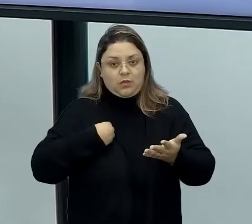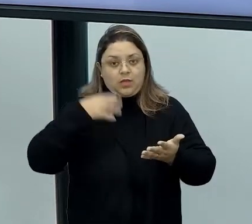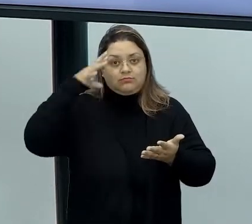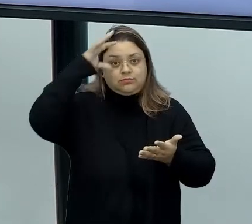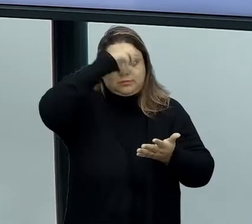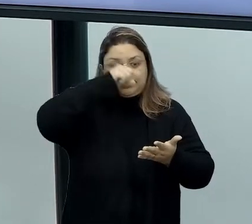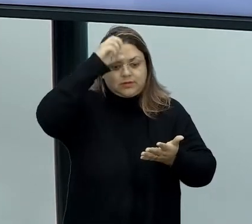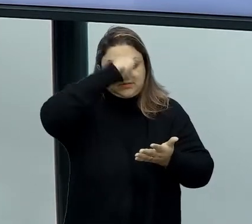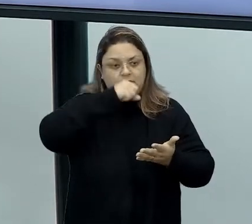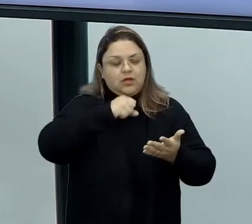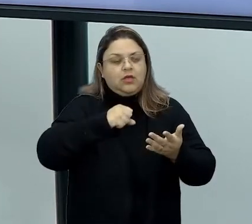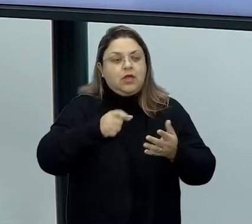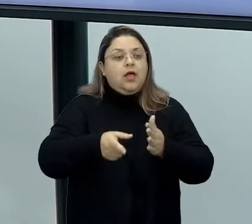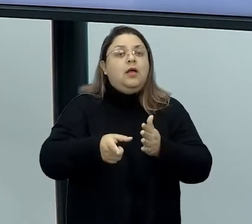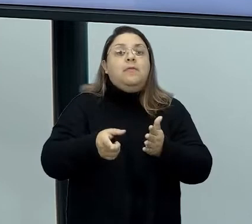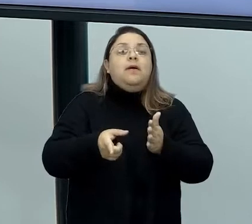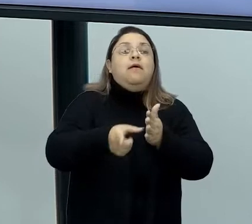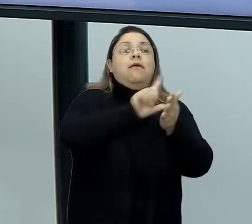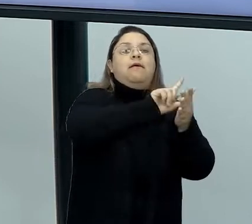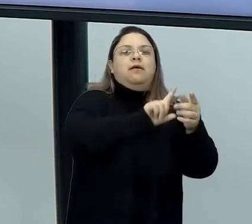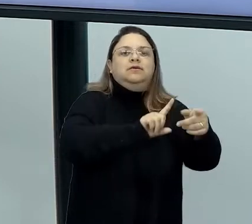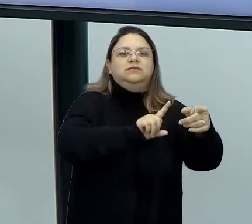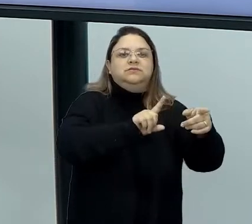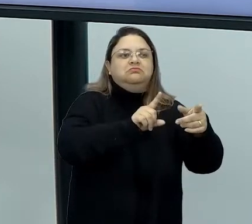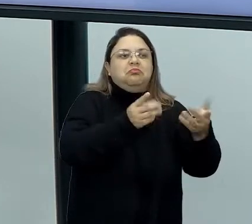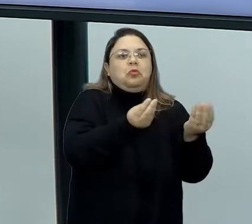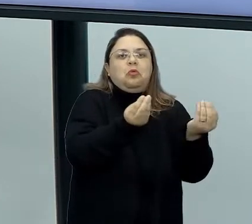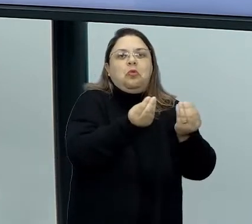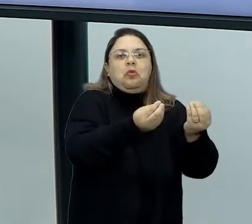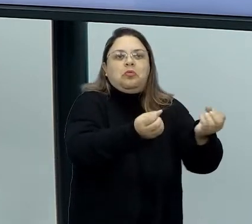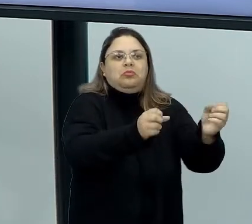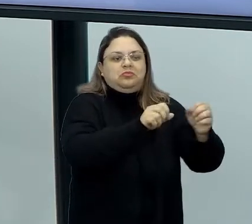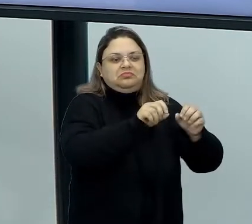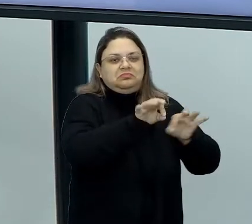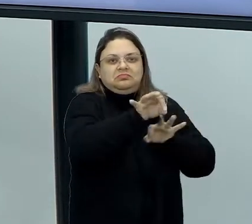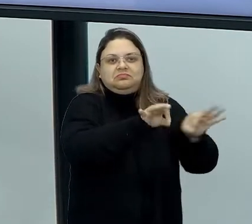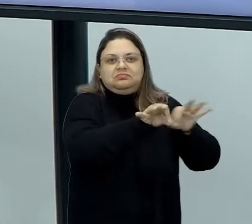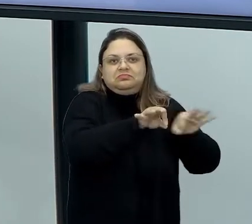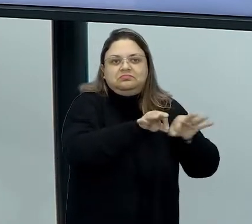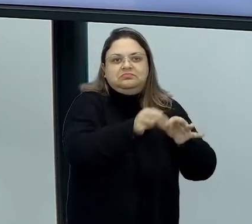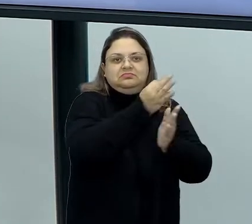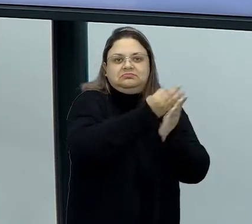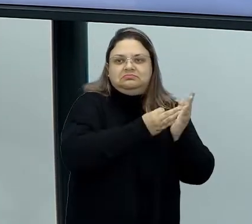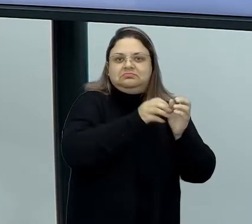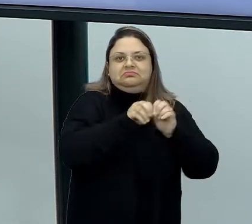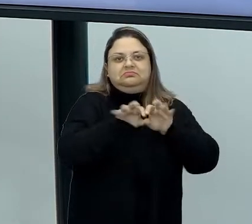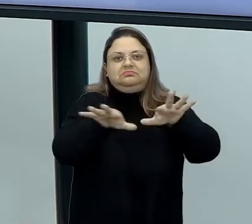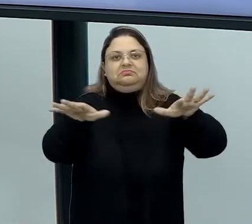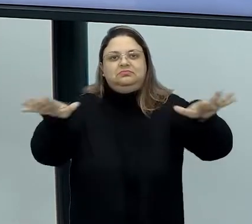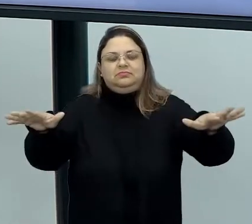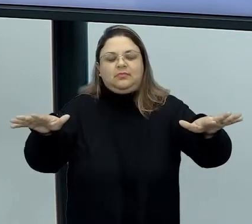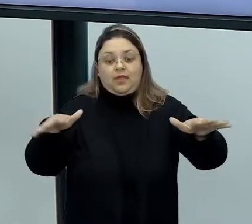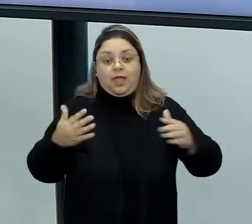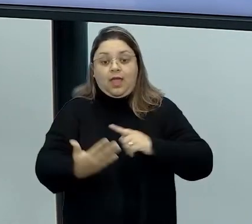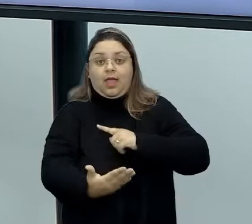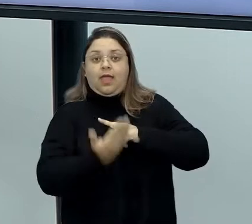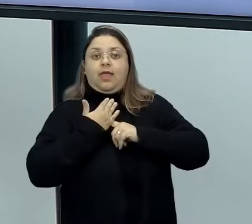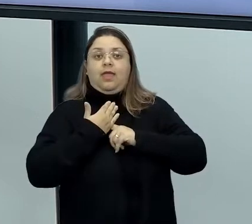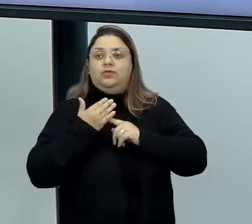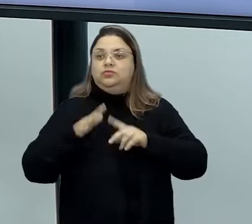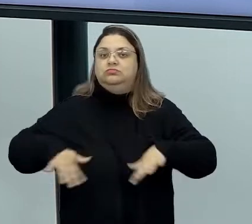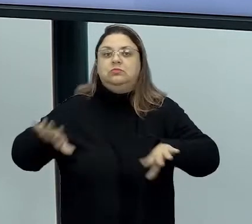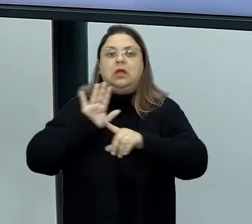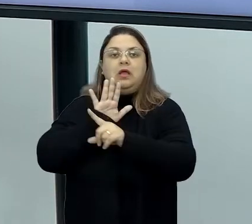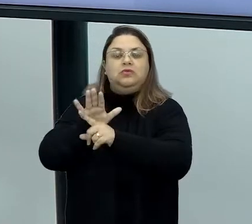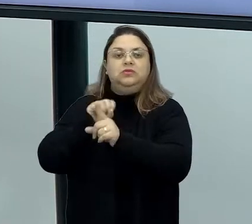ele chegar até a gente e o impacto que isso causa e também na questão da ciência, tecnologia, sociedade